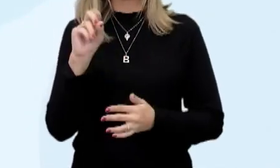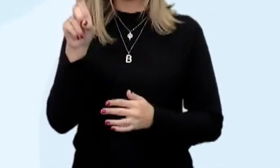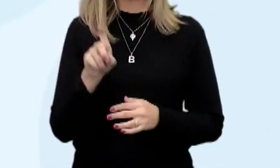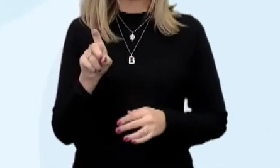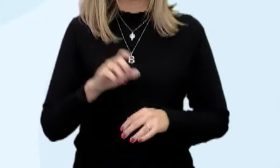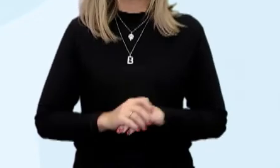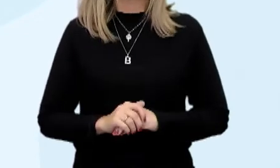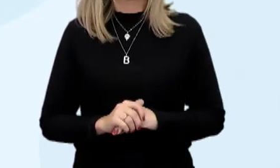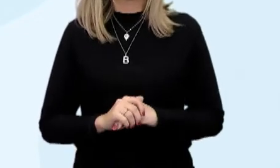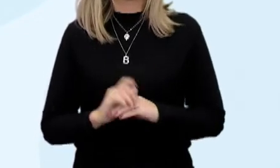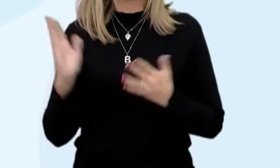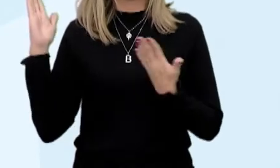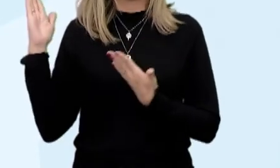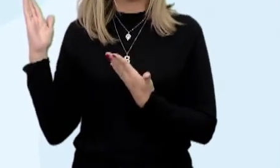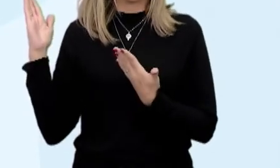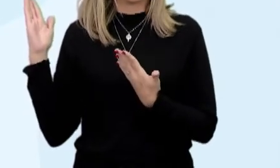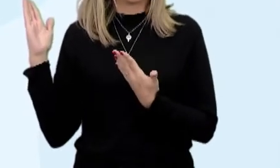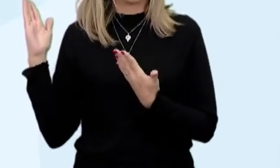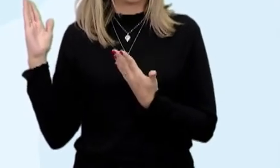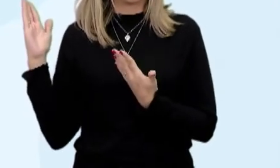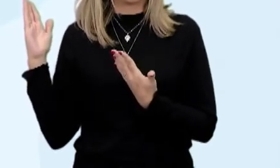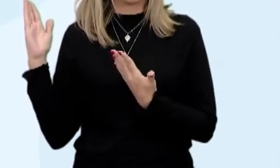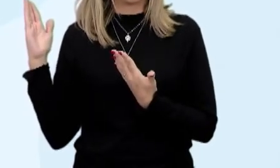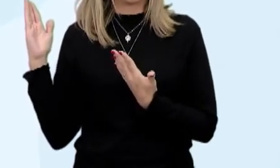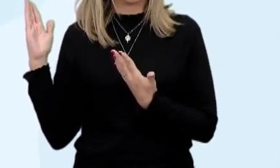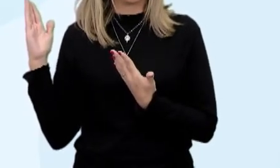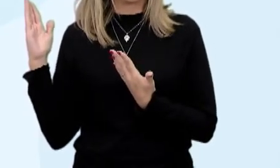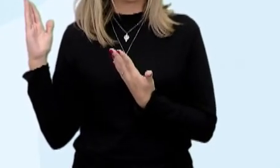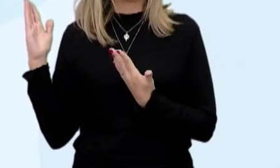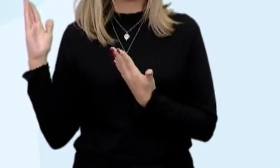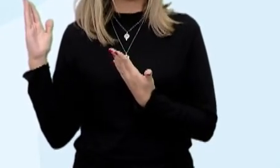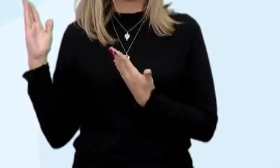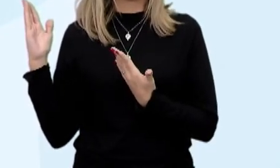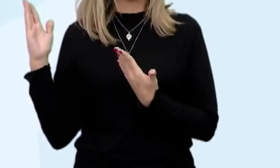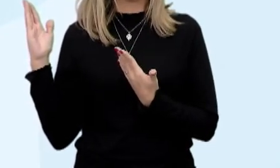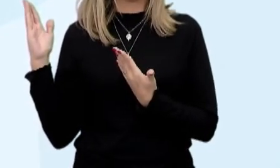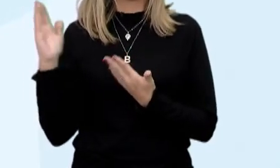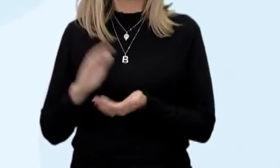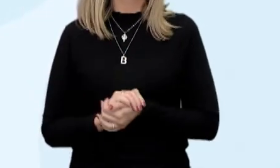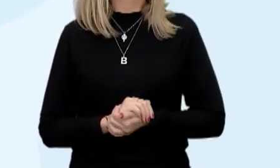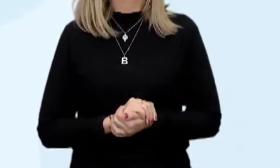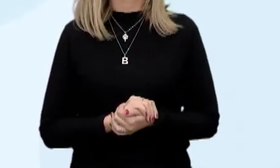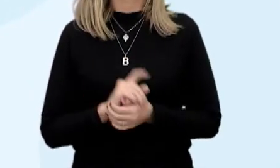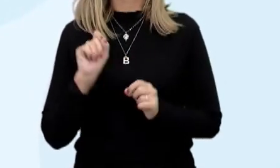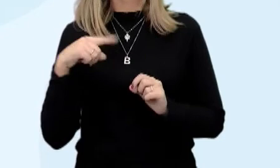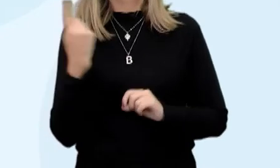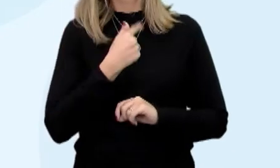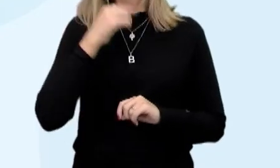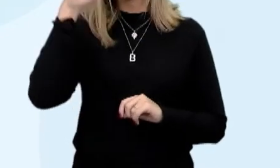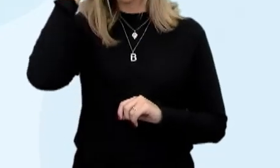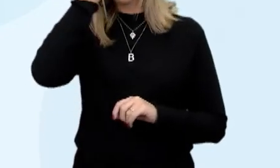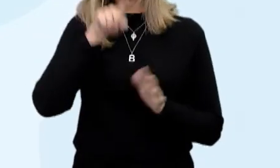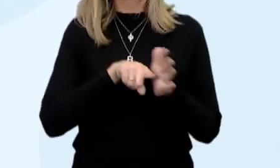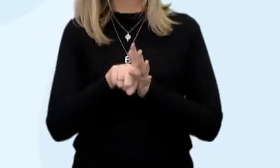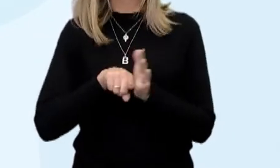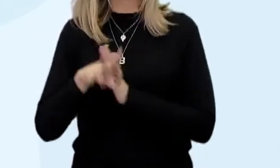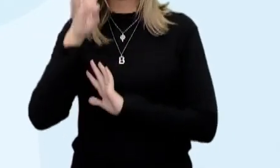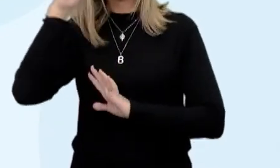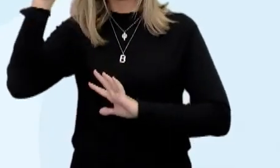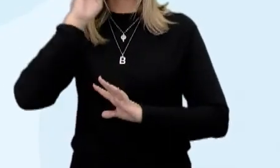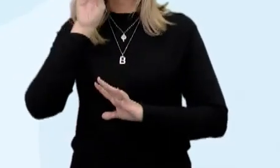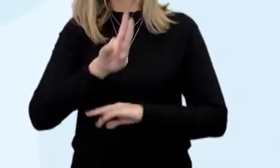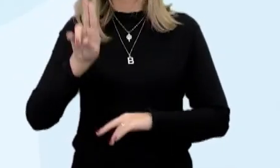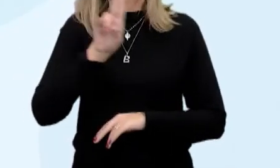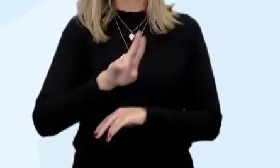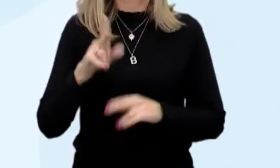escolar. Tem um box para vocês ampliarem um pouquinho os conhecimentos de vocês, tá certo? E o que nós aprendemos, pesquisamos e refletimos sobre o